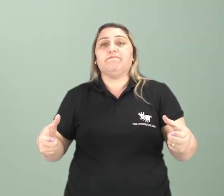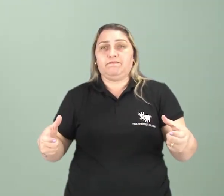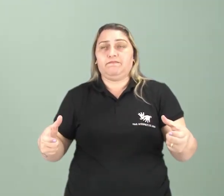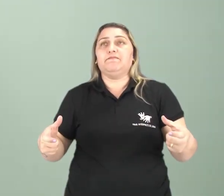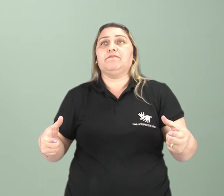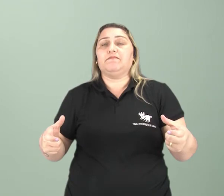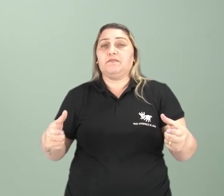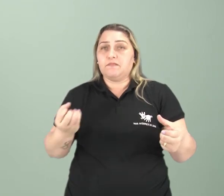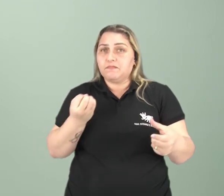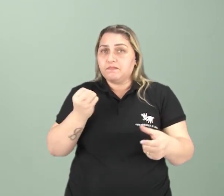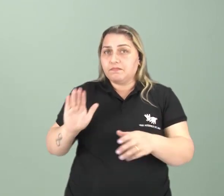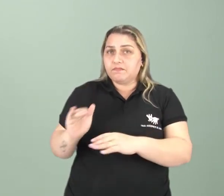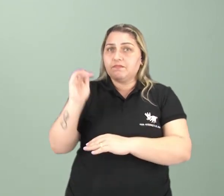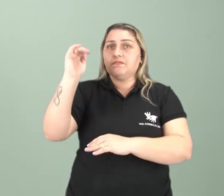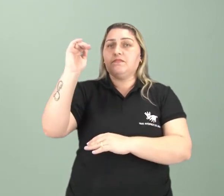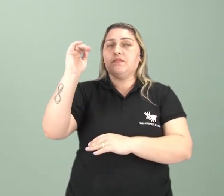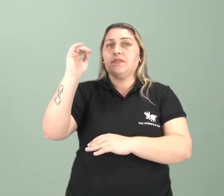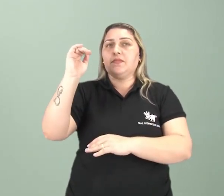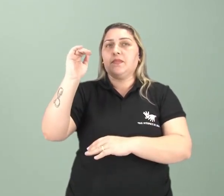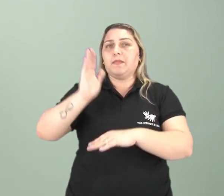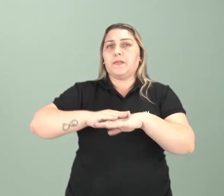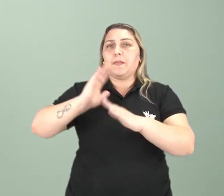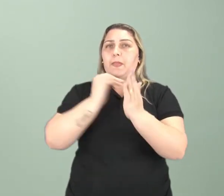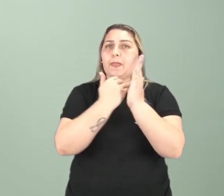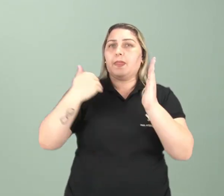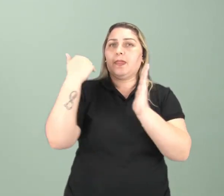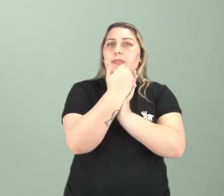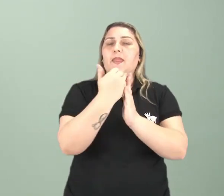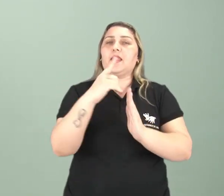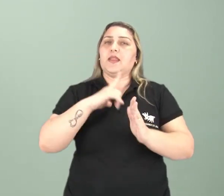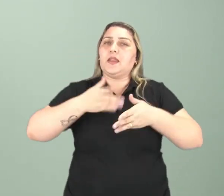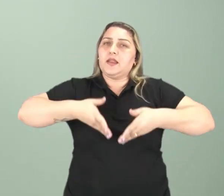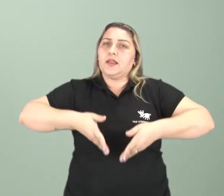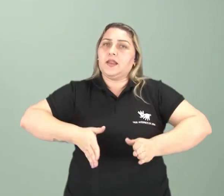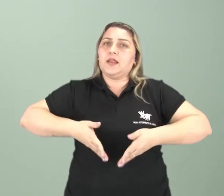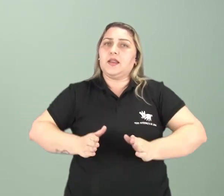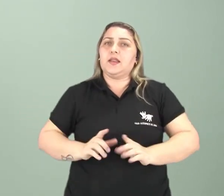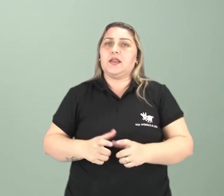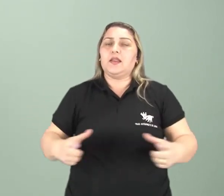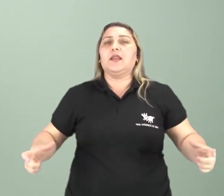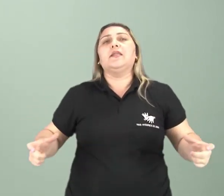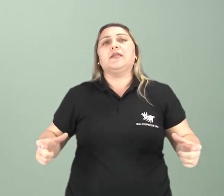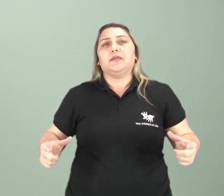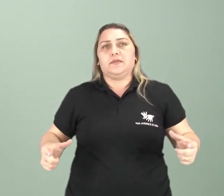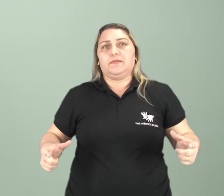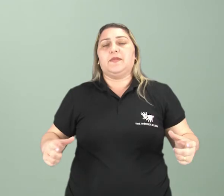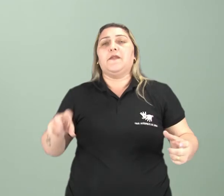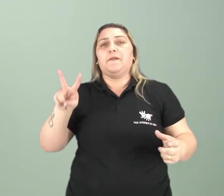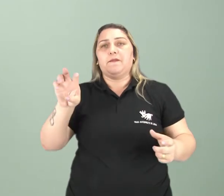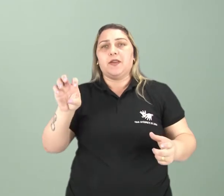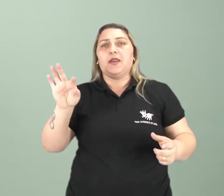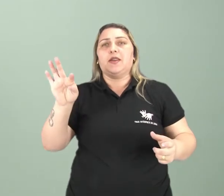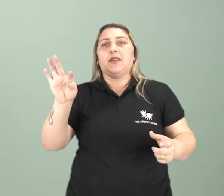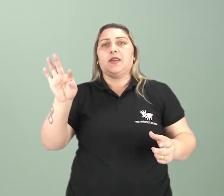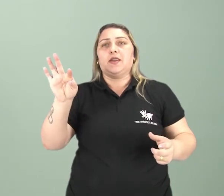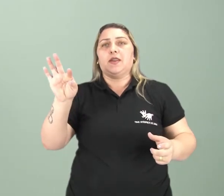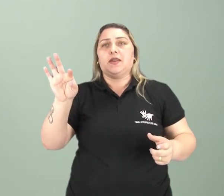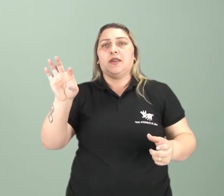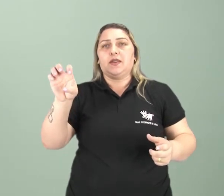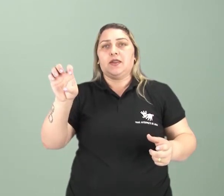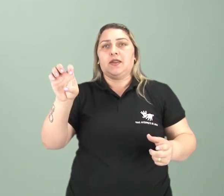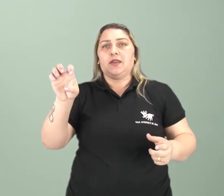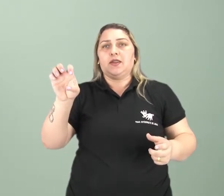ser considerado alto, né? E o que leva, então, a você ter esse crescimento populacional, você ter um saldo de crescimento vegetativo